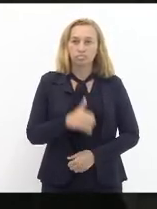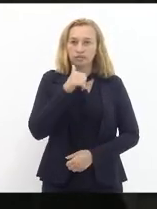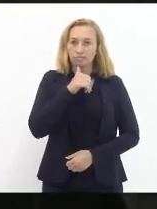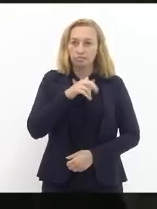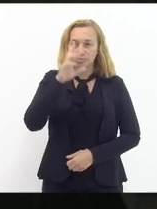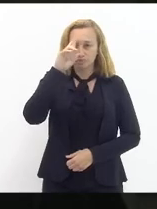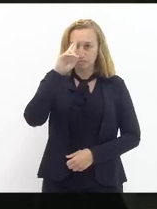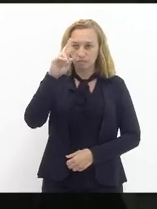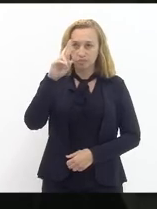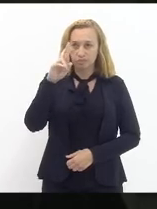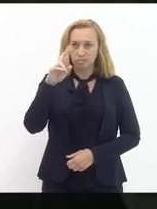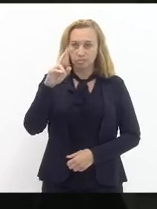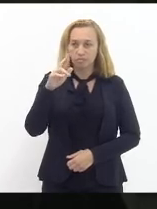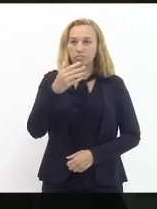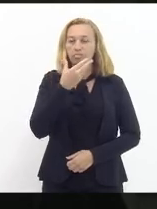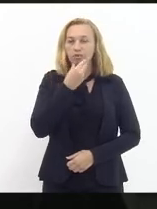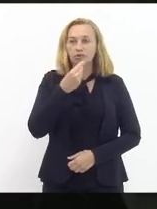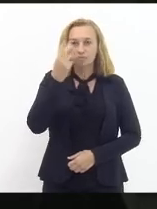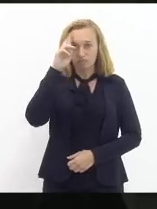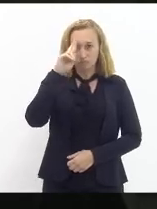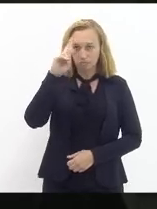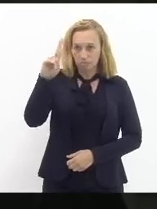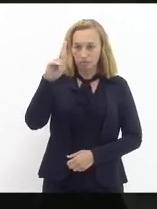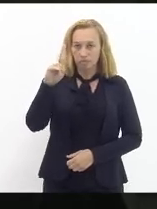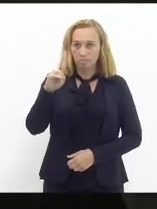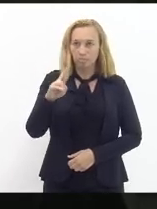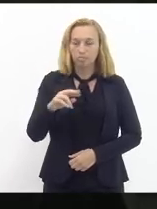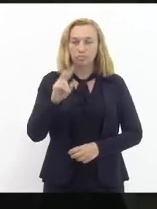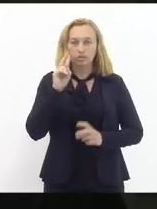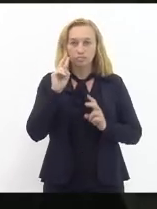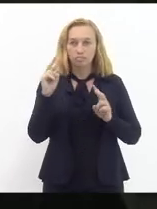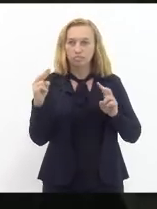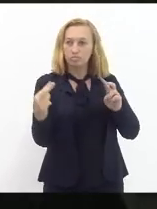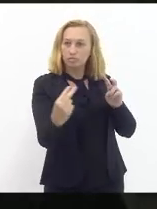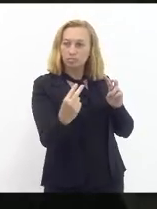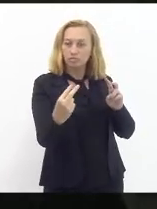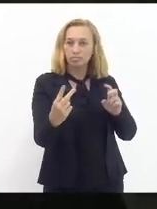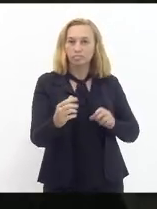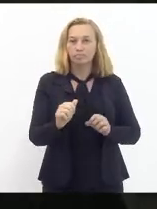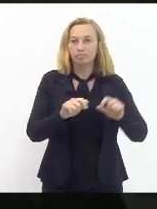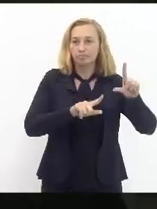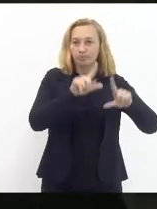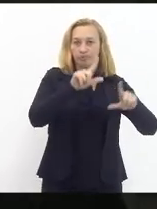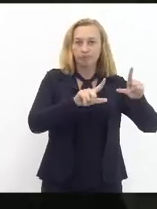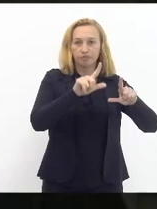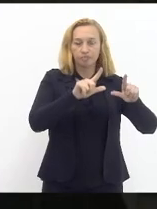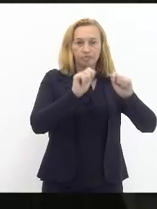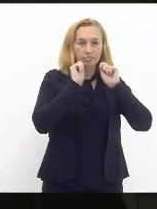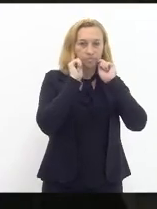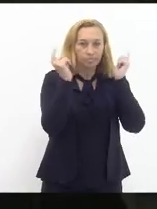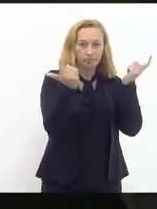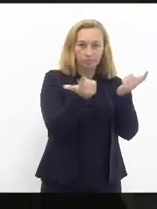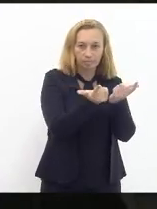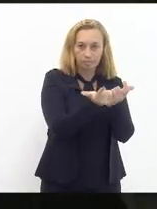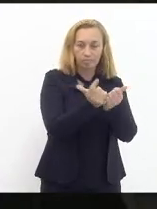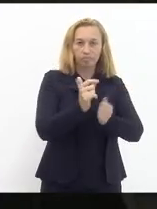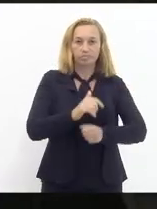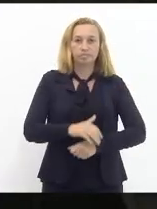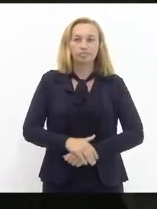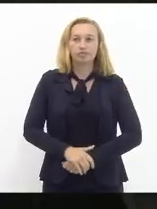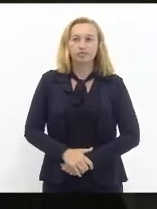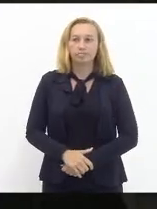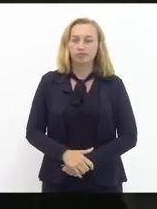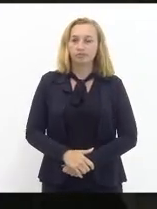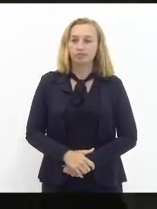senhoras e senhores que nos veem, nos assistem pela TV